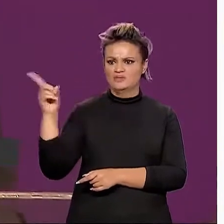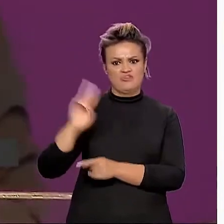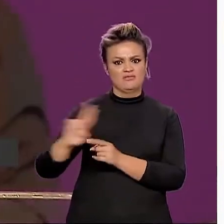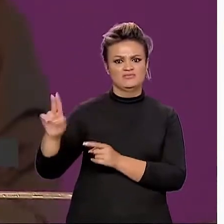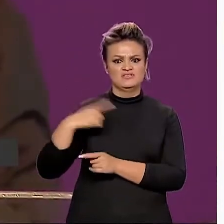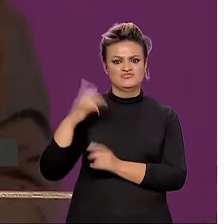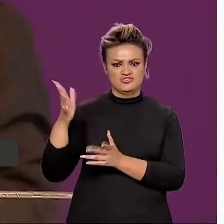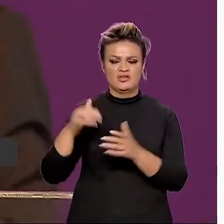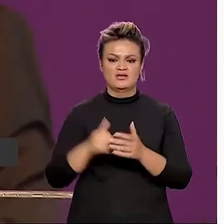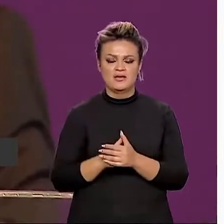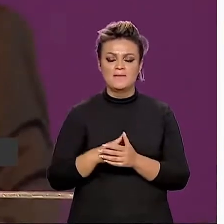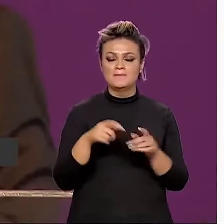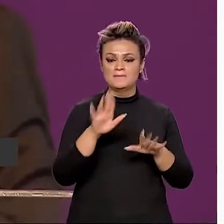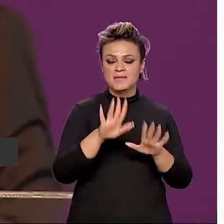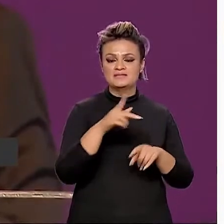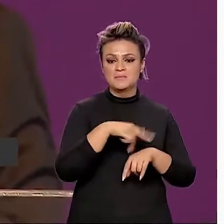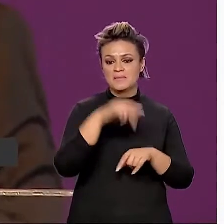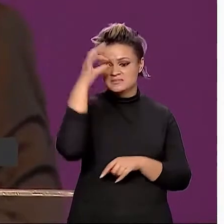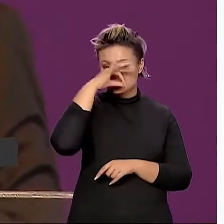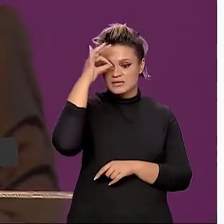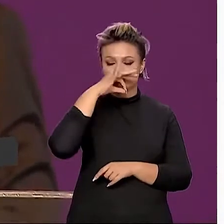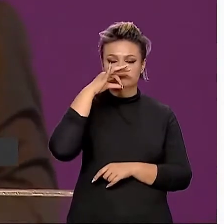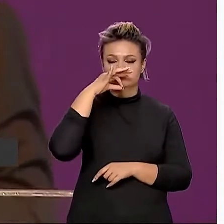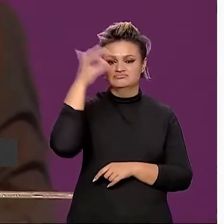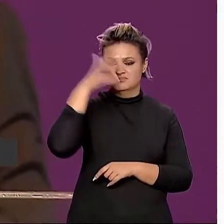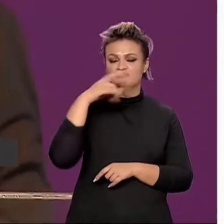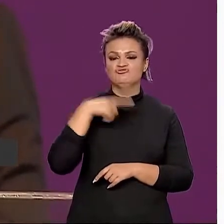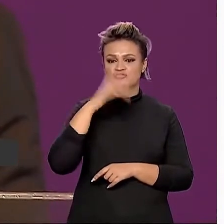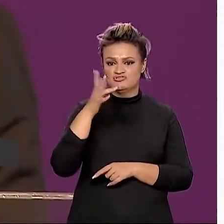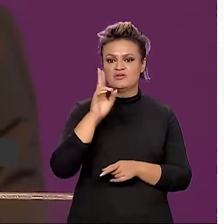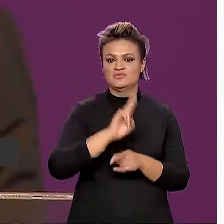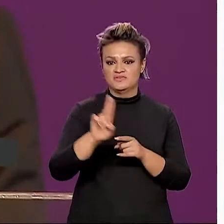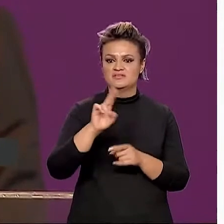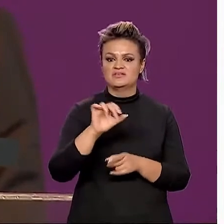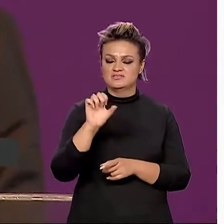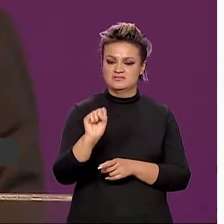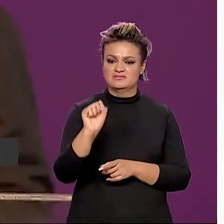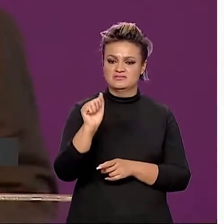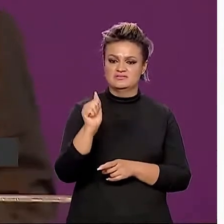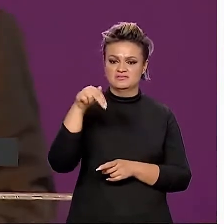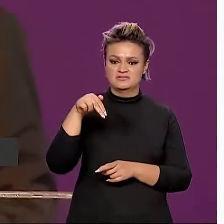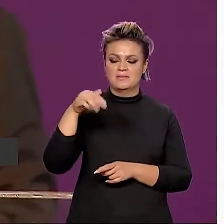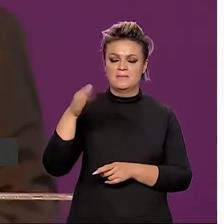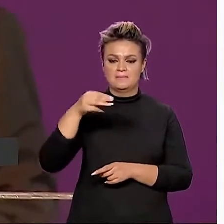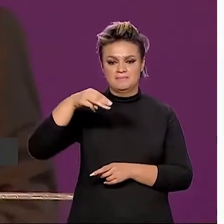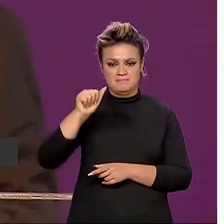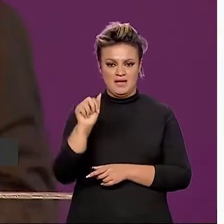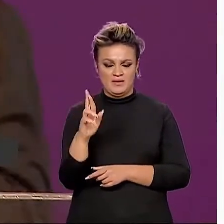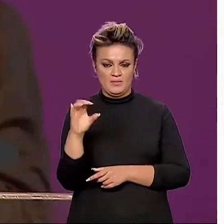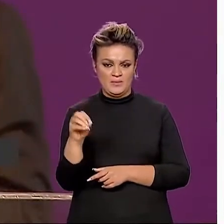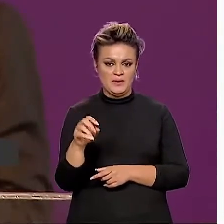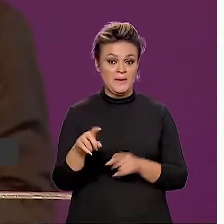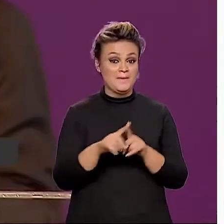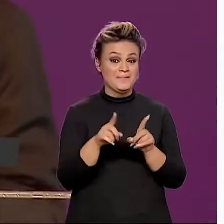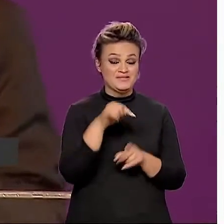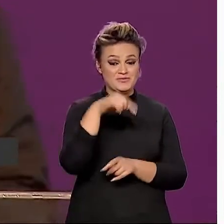universidade, mas o Peru tinha a Universidade de São Marcos. O Brasil só